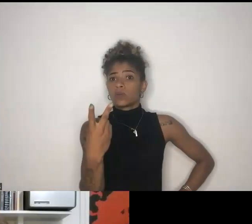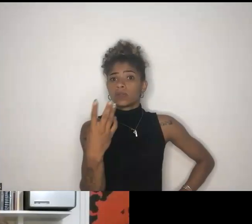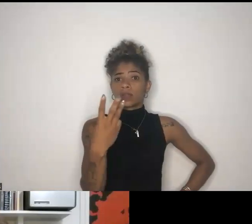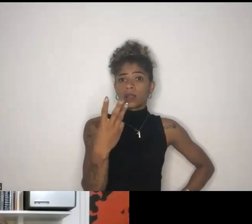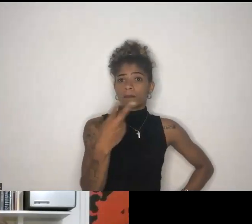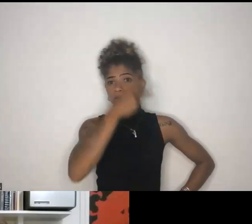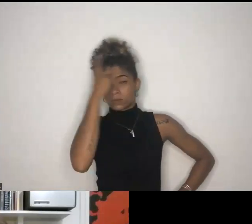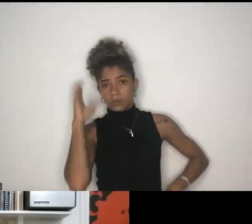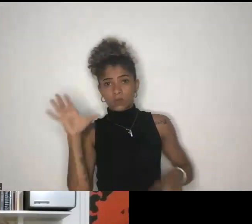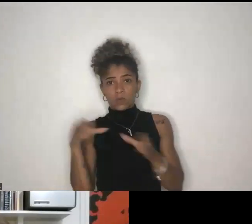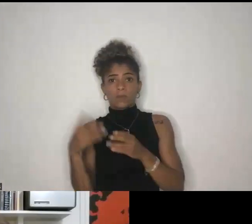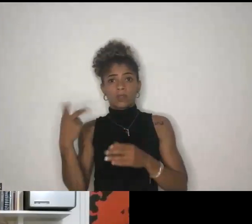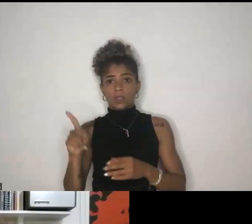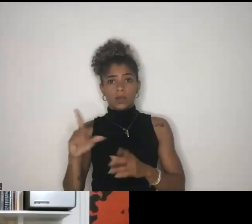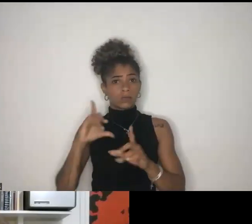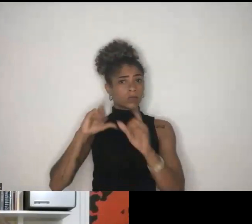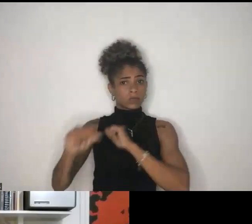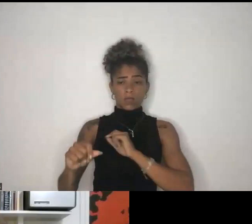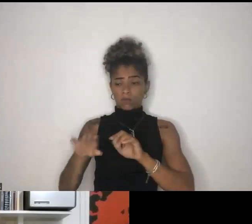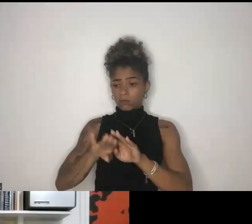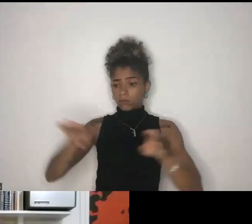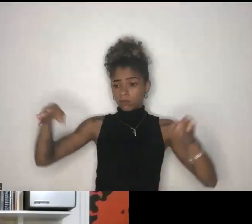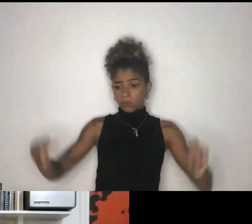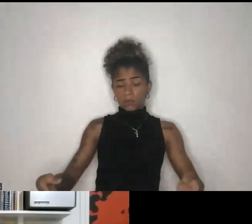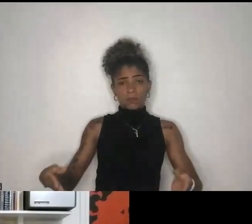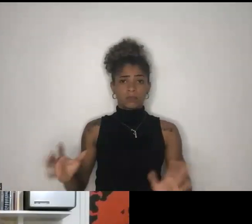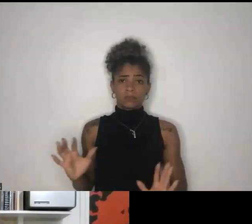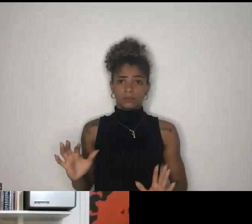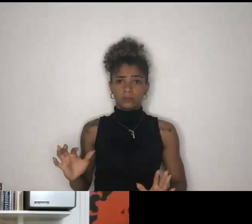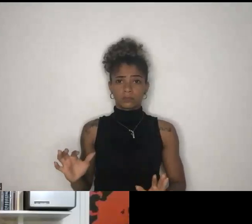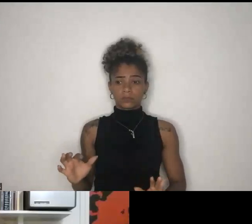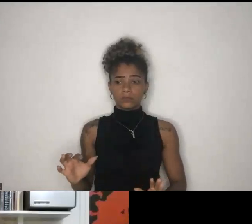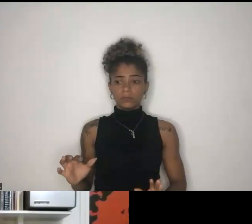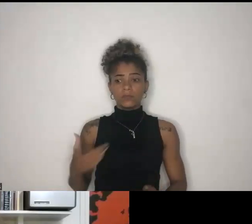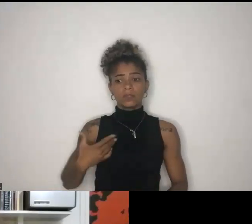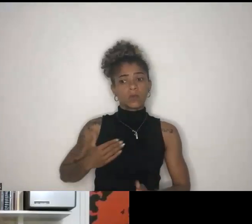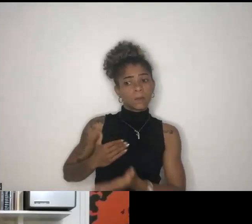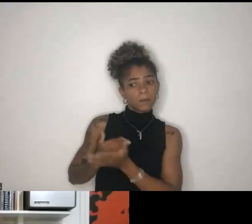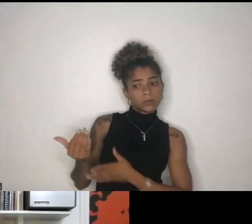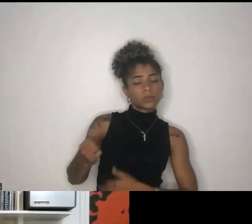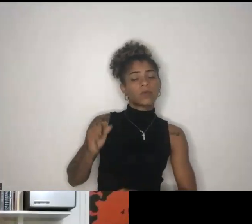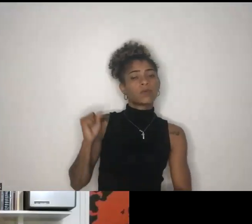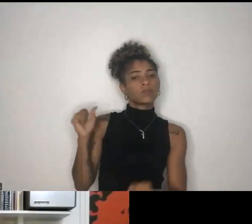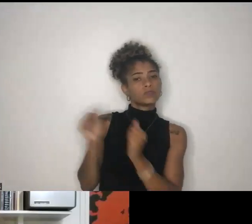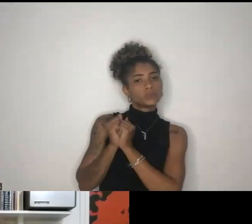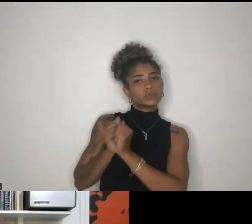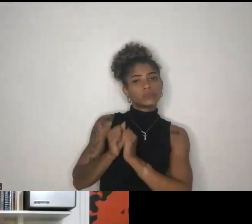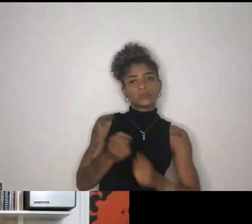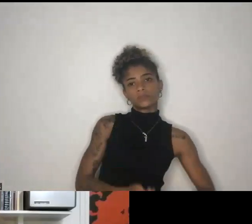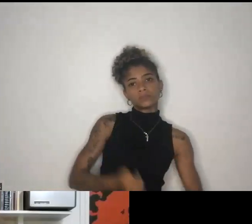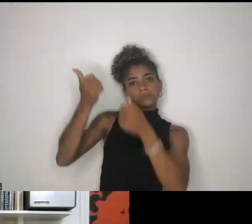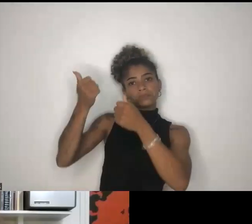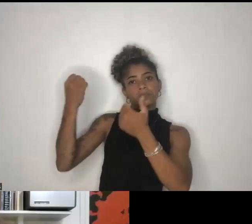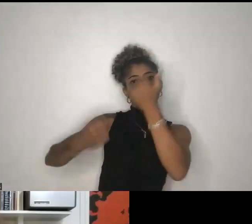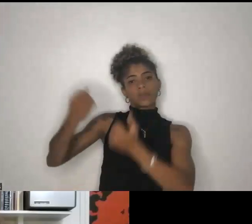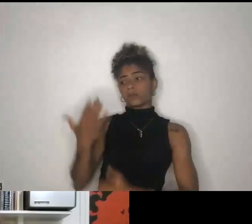equipe dele a gente não saiu do palco a gente pô a gente começou o ano junto curtindo um Réveillon e o carro tava lá do